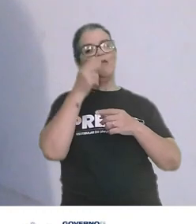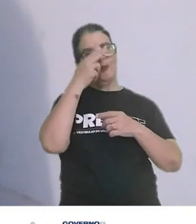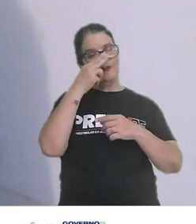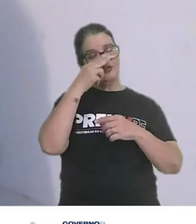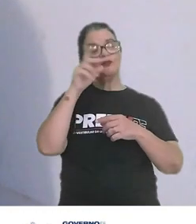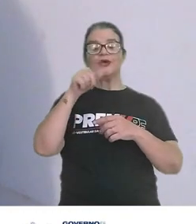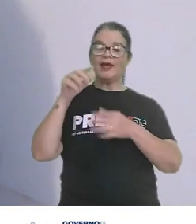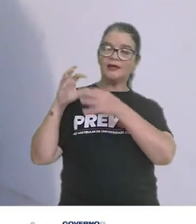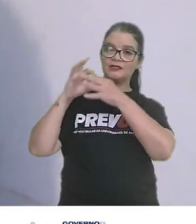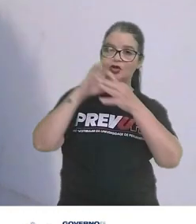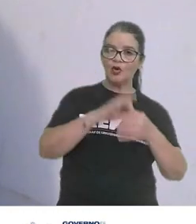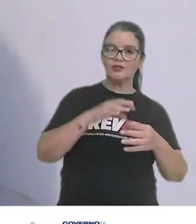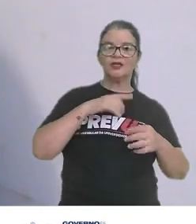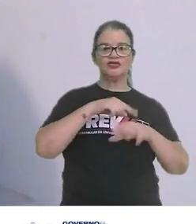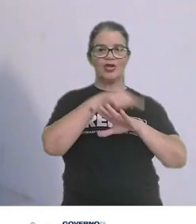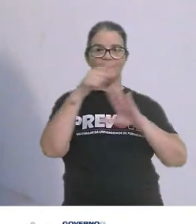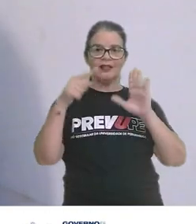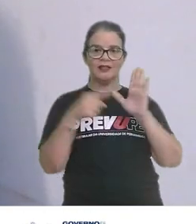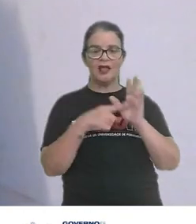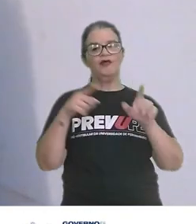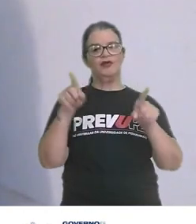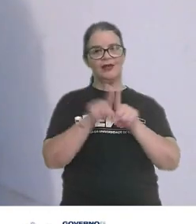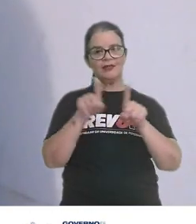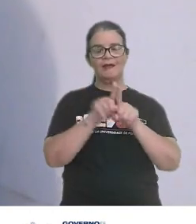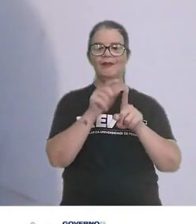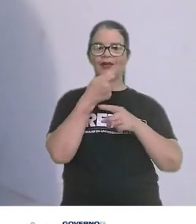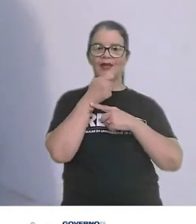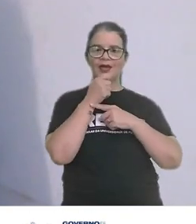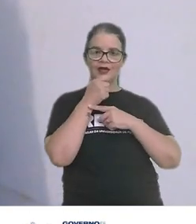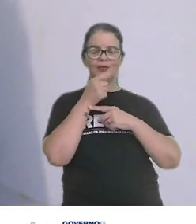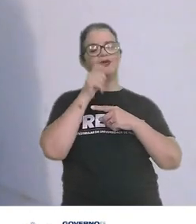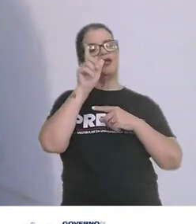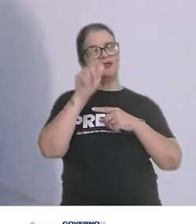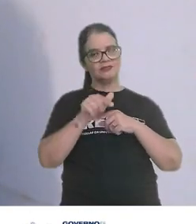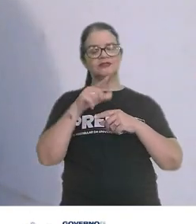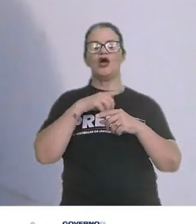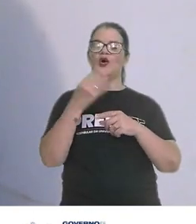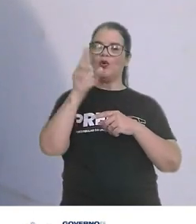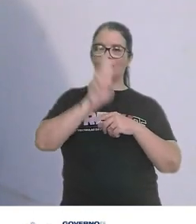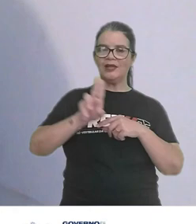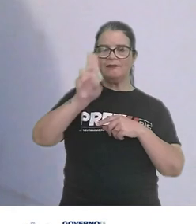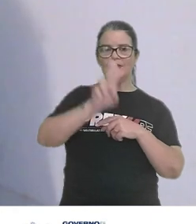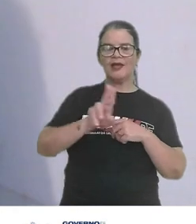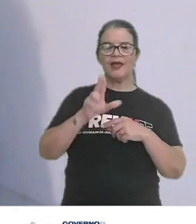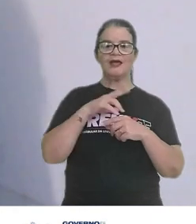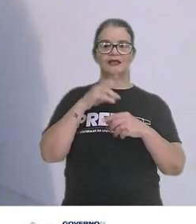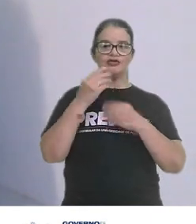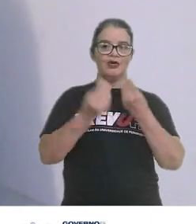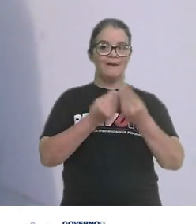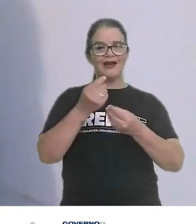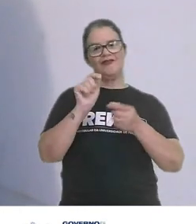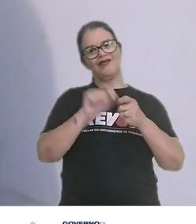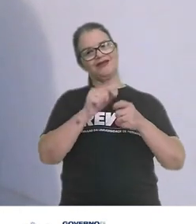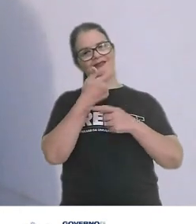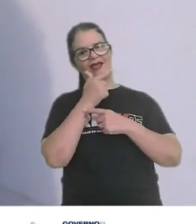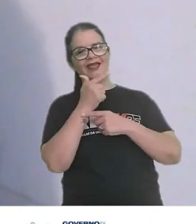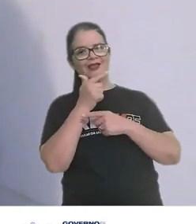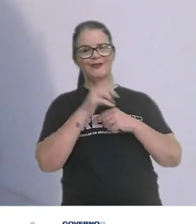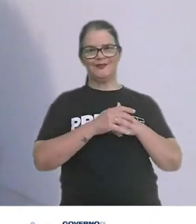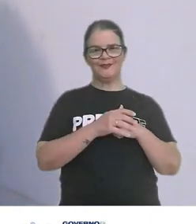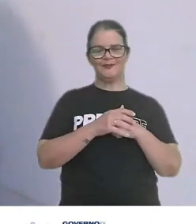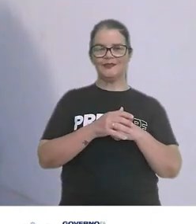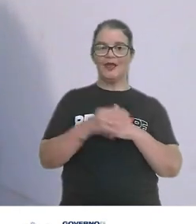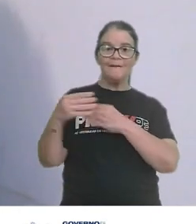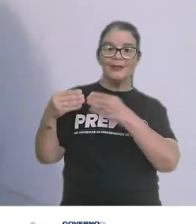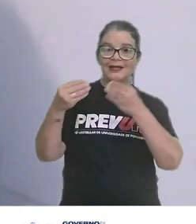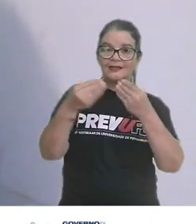aí, nesse contexto, né, tanto a metáfora como a ironia são empregadas para fazer rir, né,